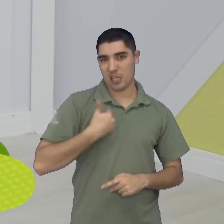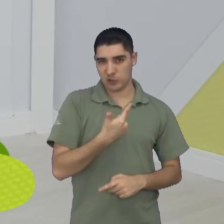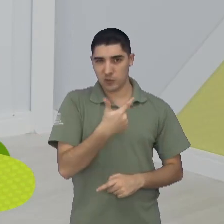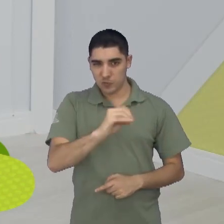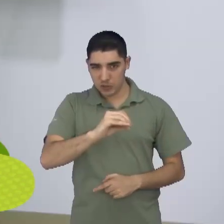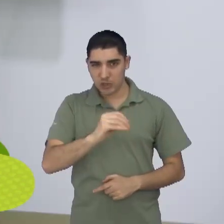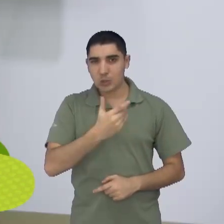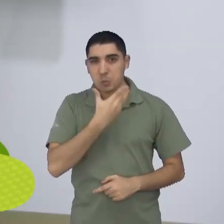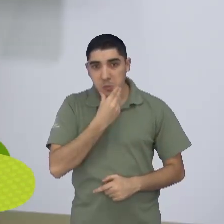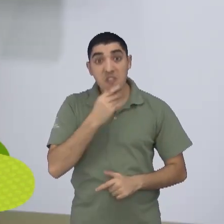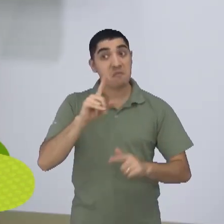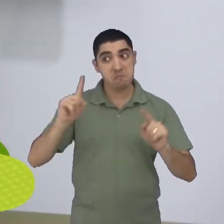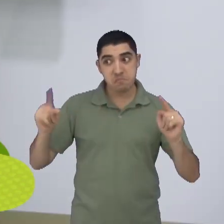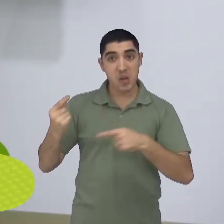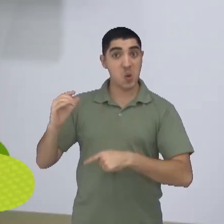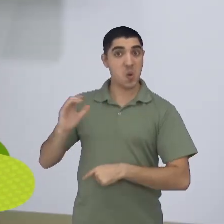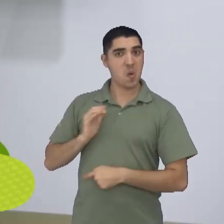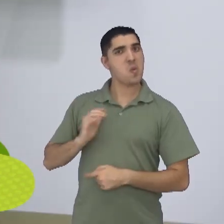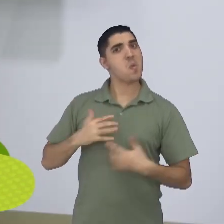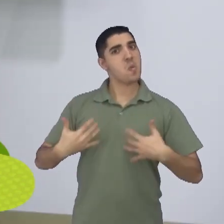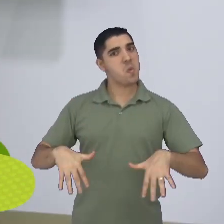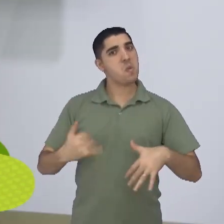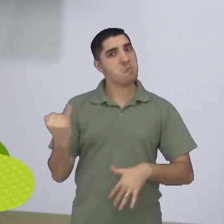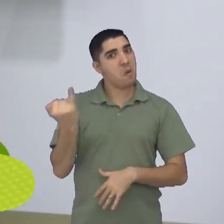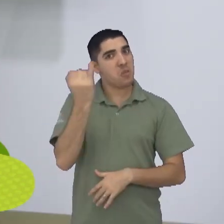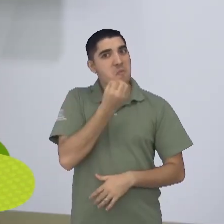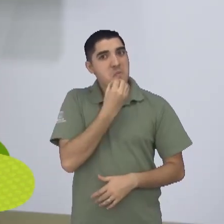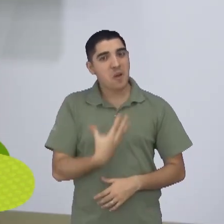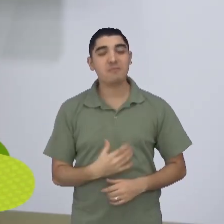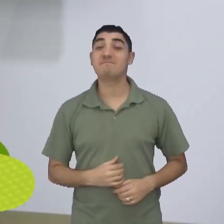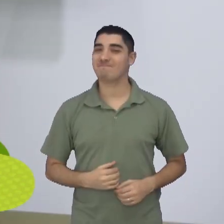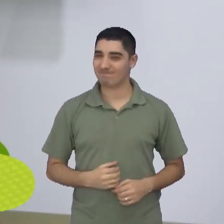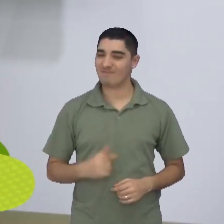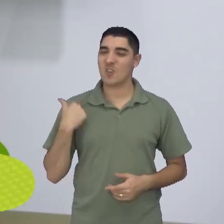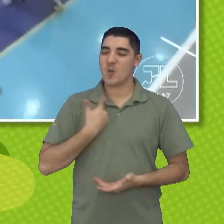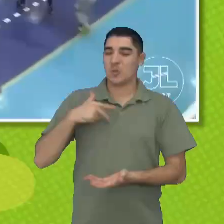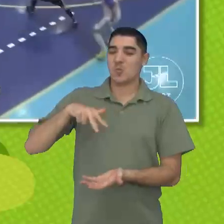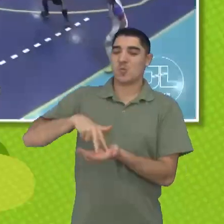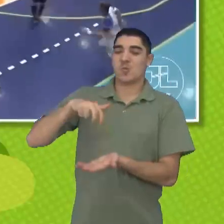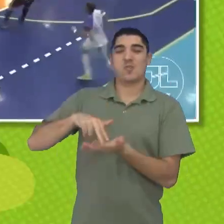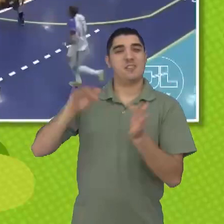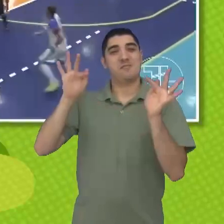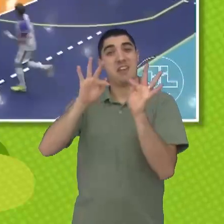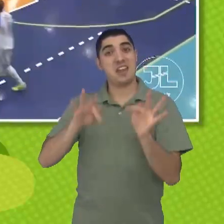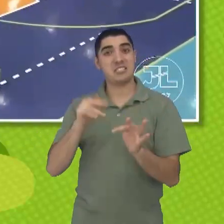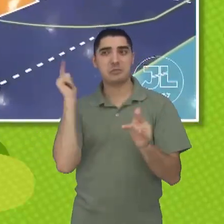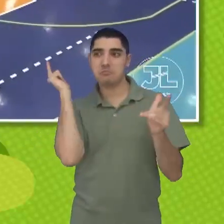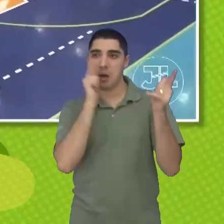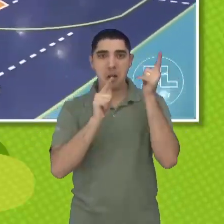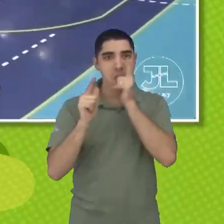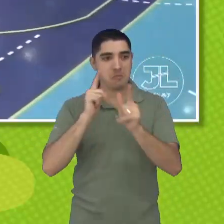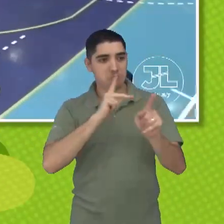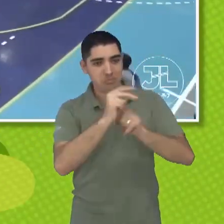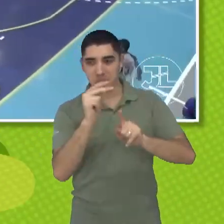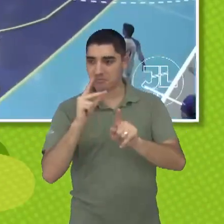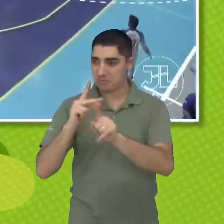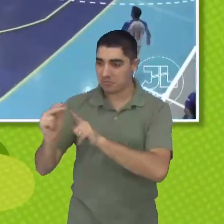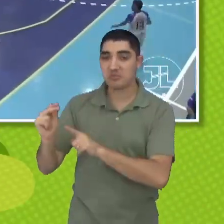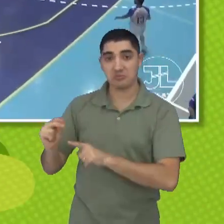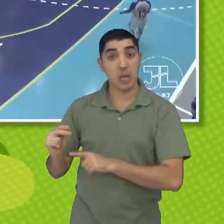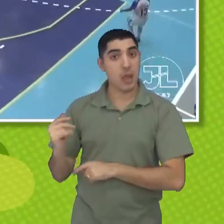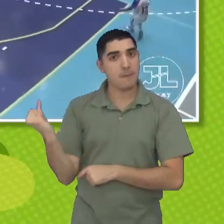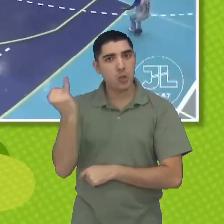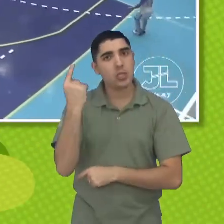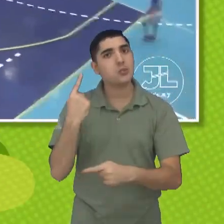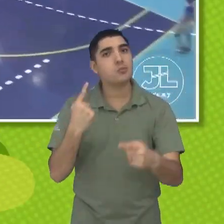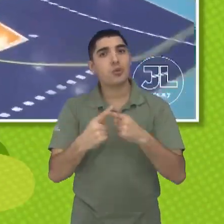alegria, né? Só felicidade, muito importante os resultados que eles conquistaram, porque traz aqui para São